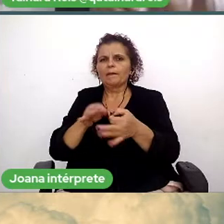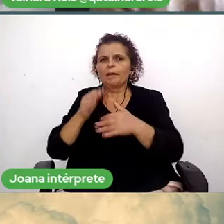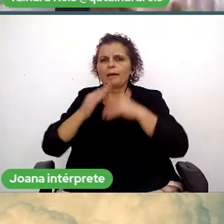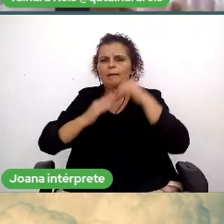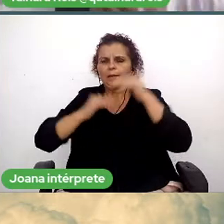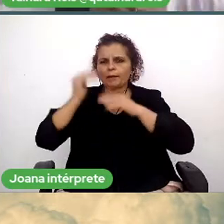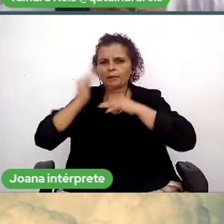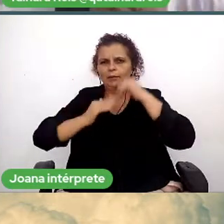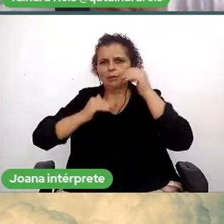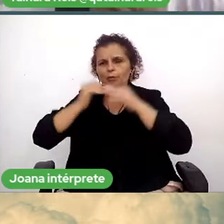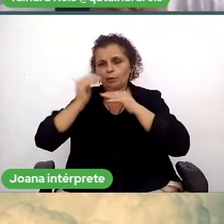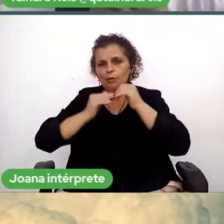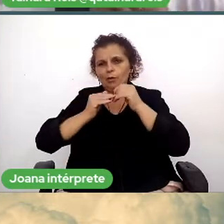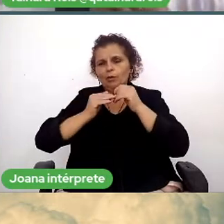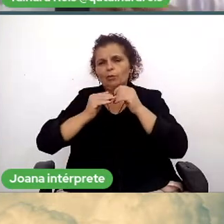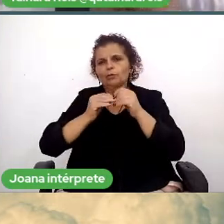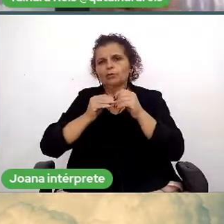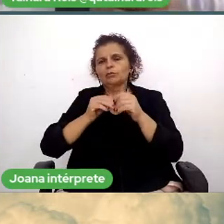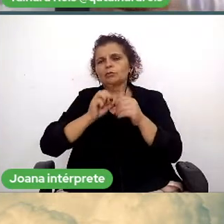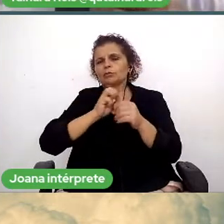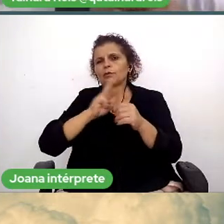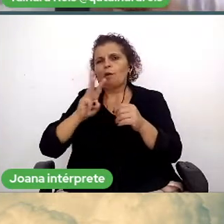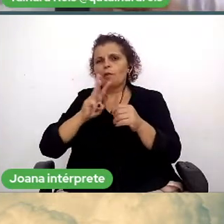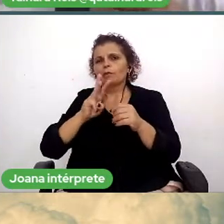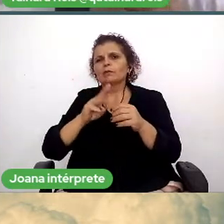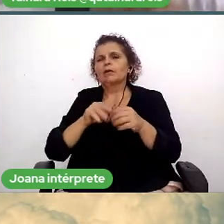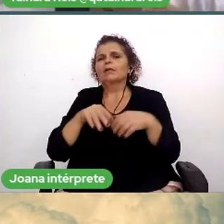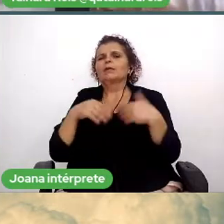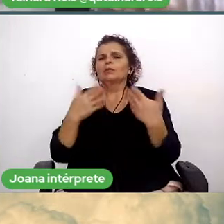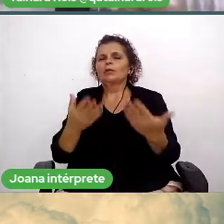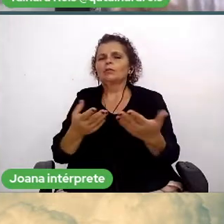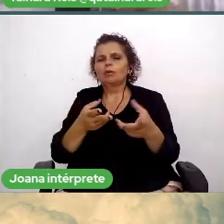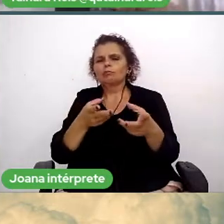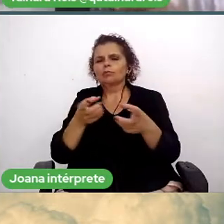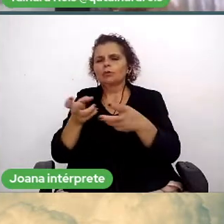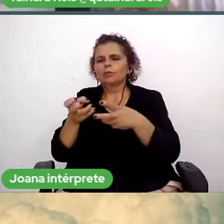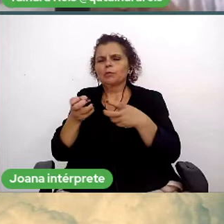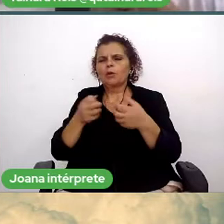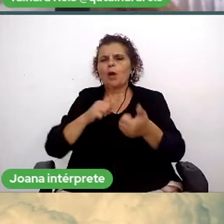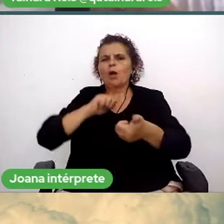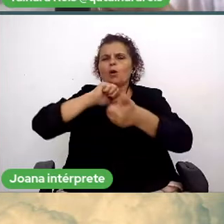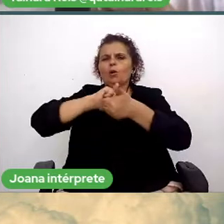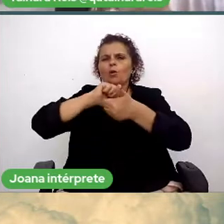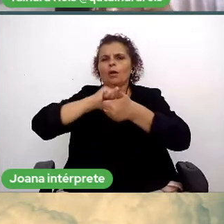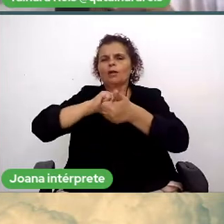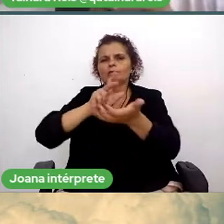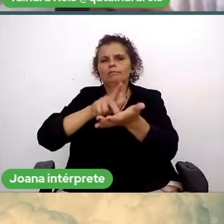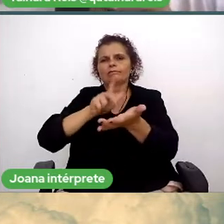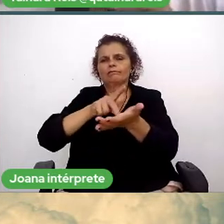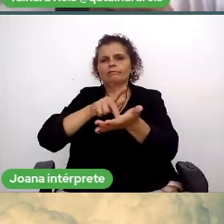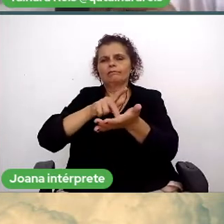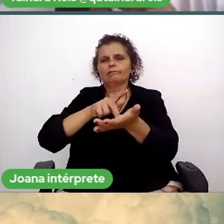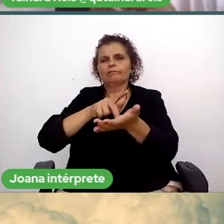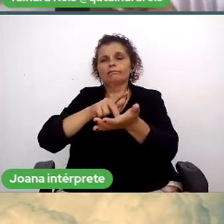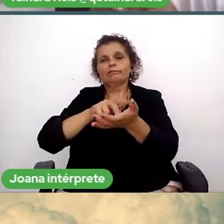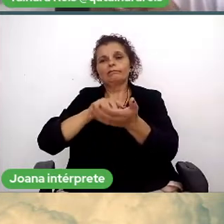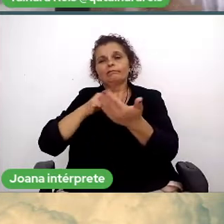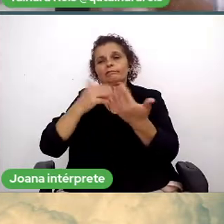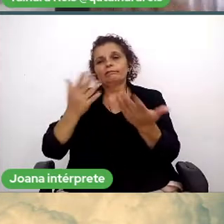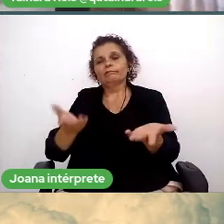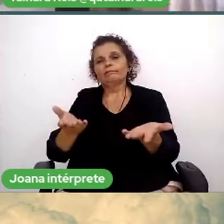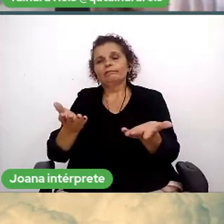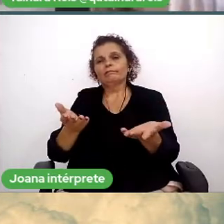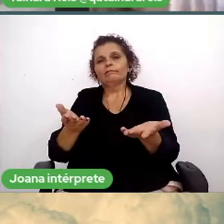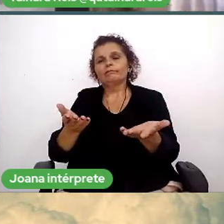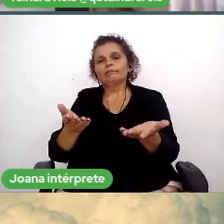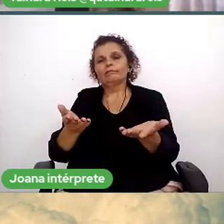durante o desenvolvimento do software? Será que a gente está olhando para a qualidade desde o começo mesmo? Então,